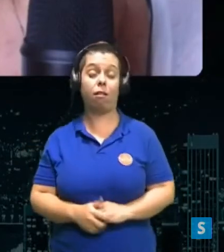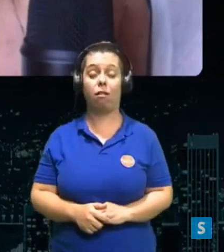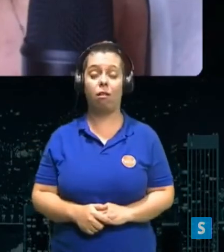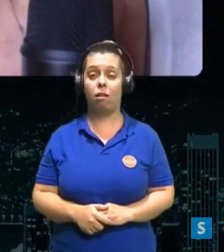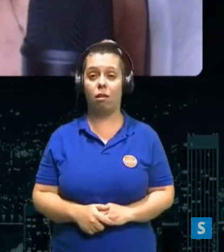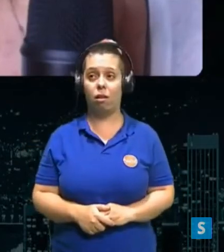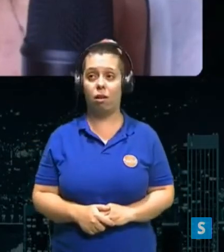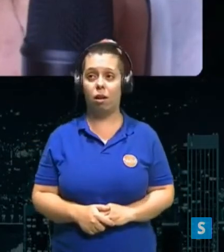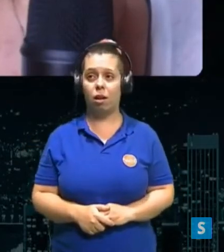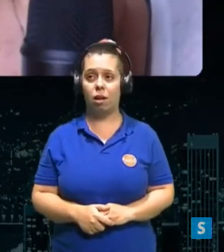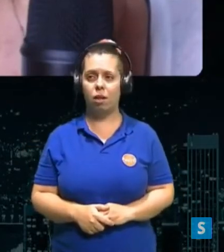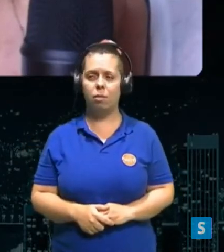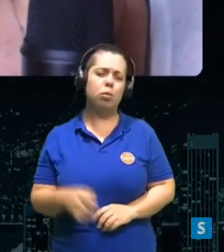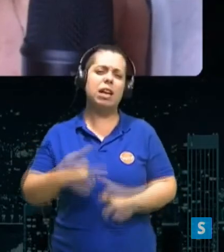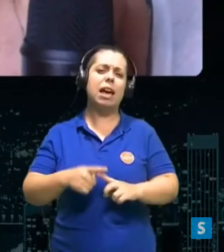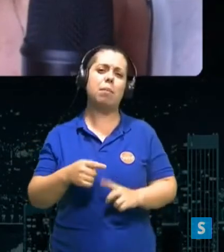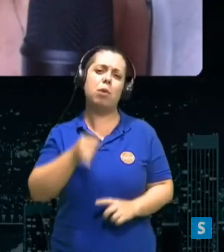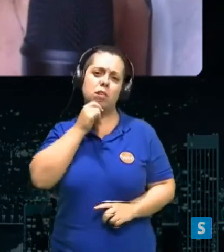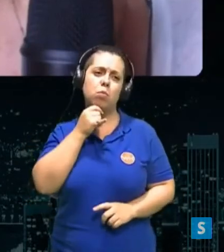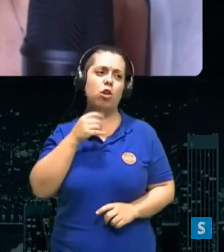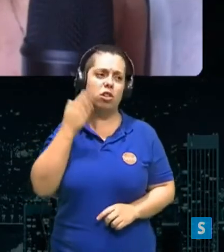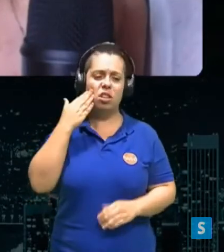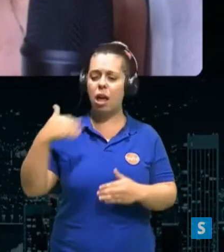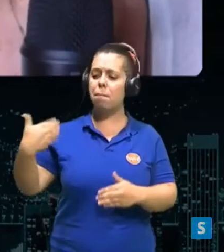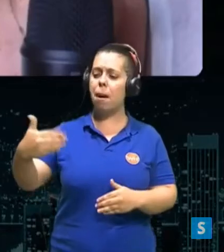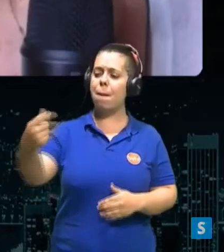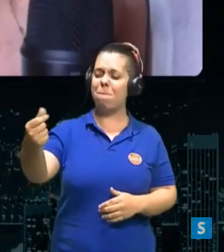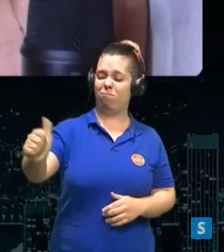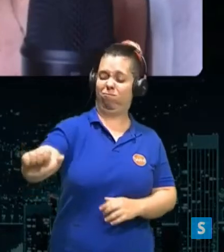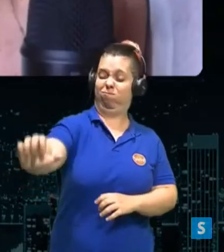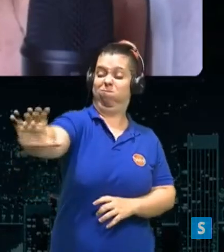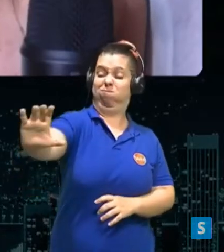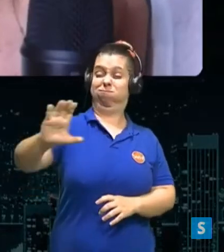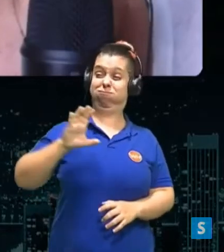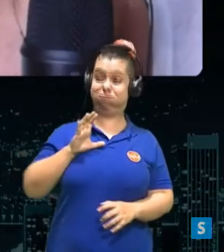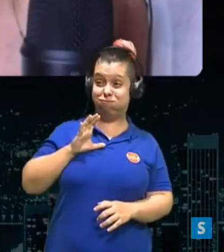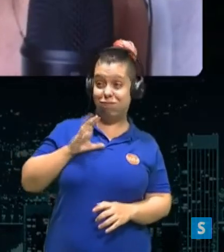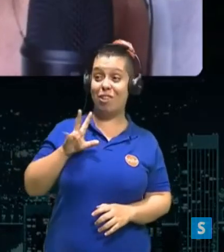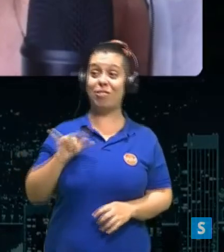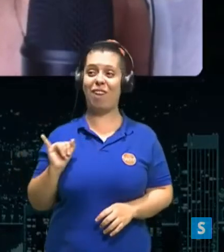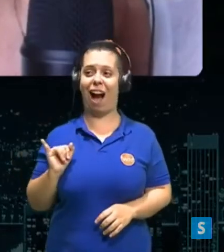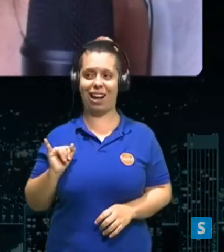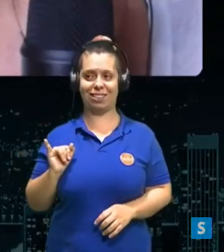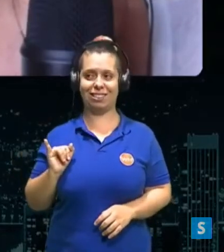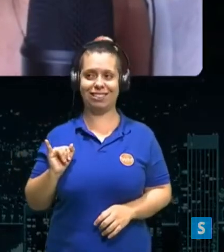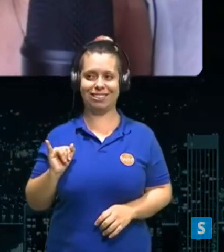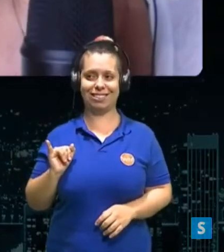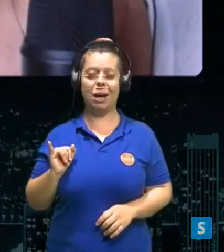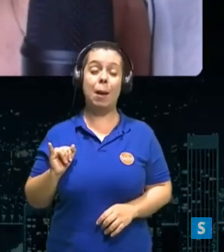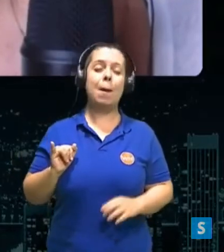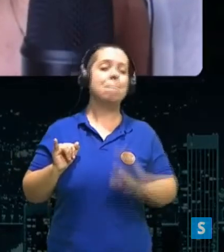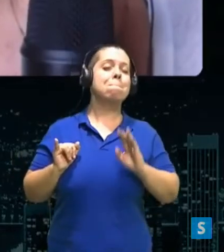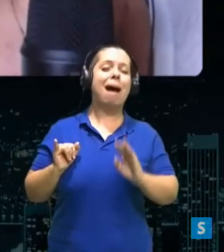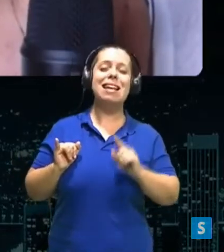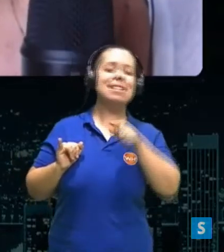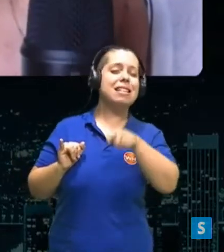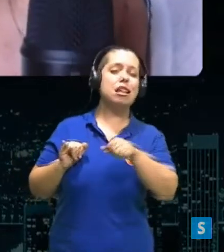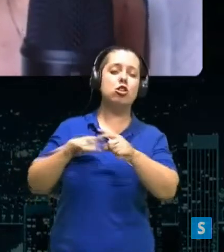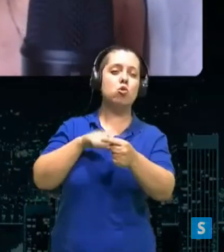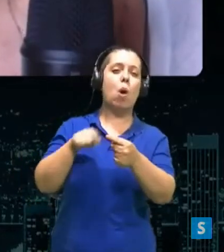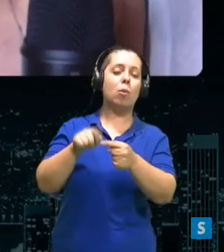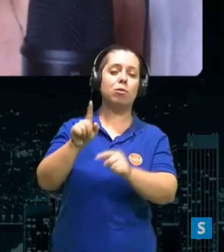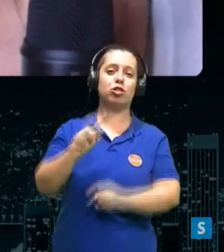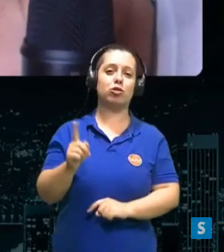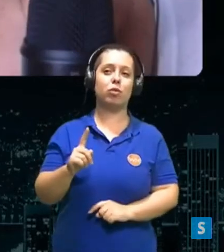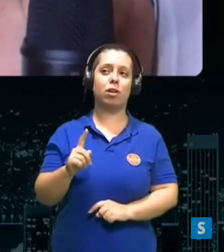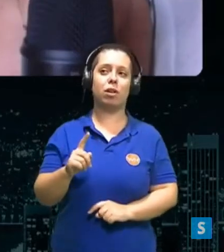quê que vai ter o retorno garantido é mas não é necessariamente O Retorno em termos de